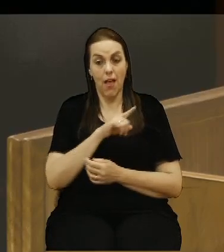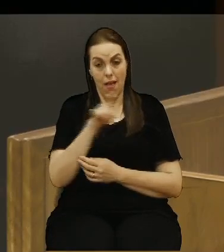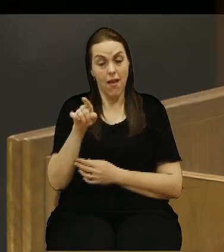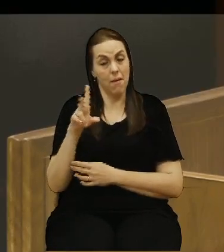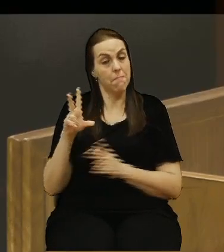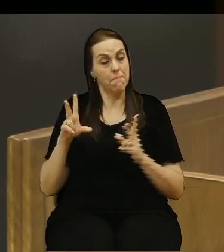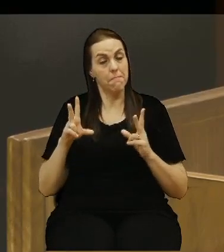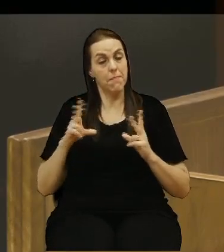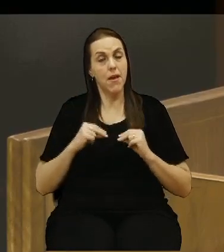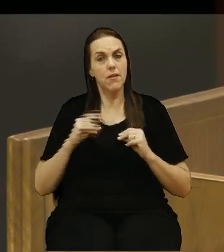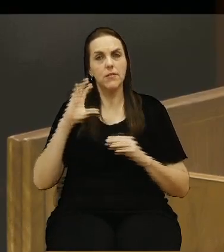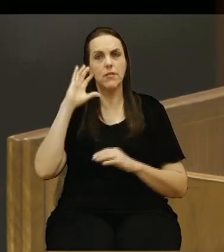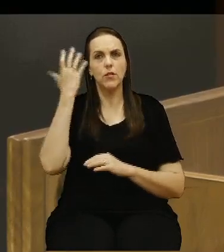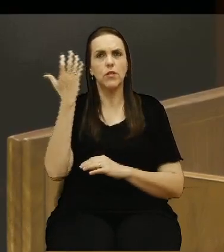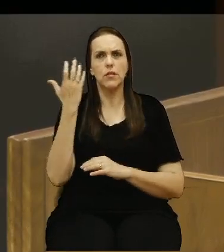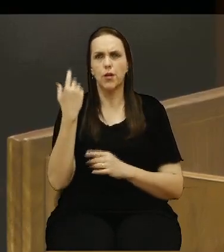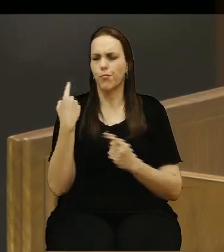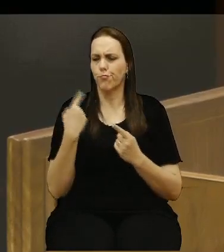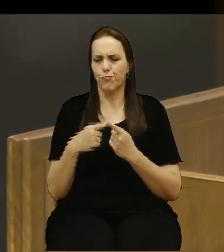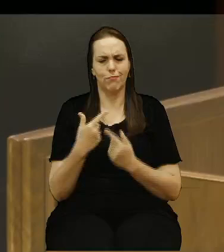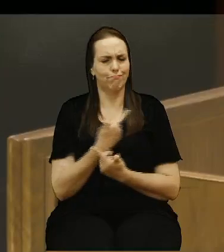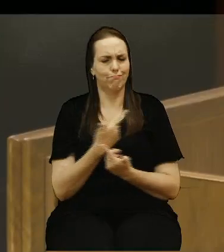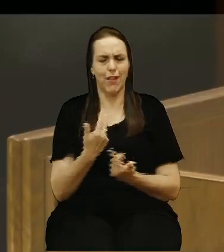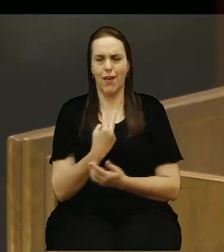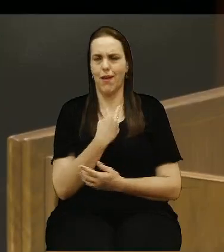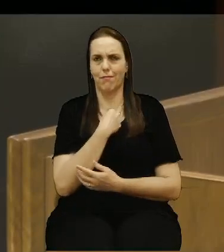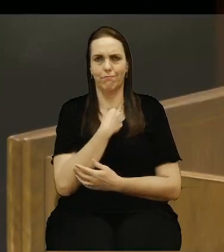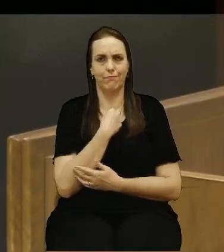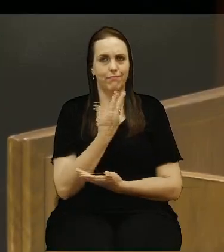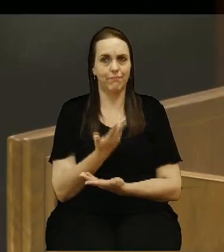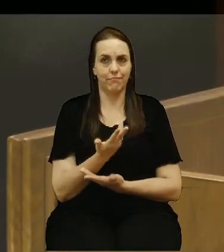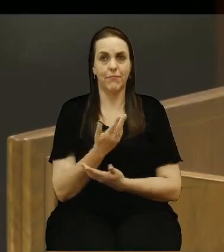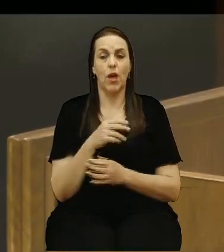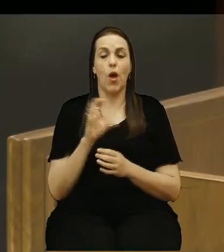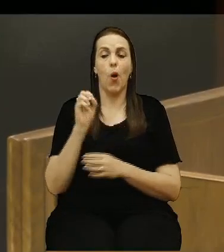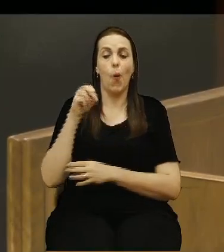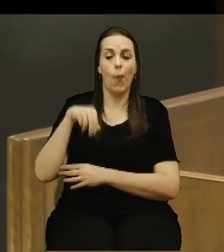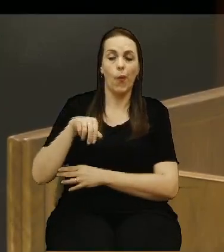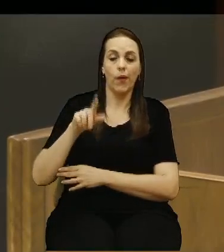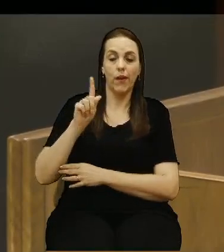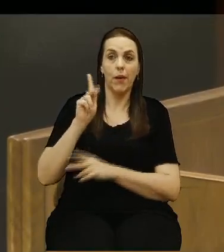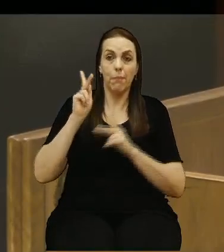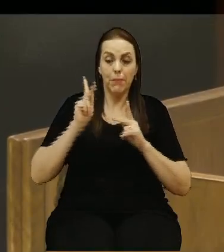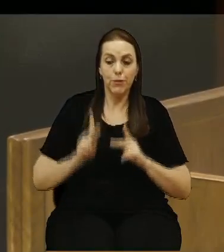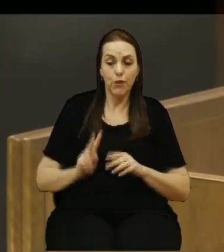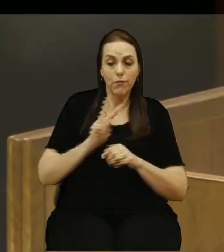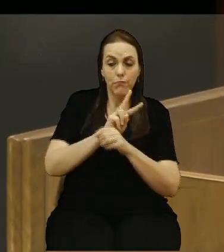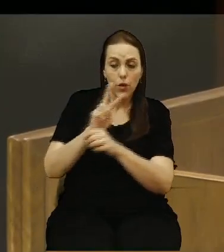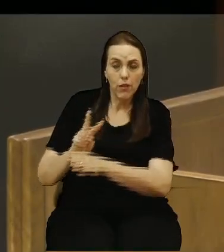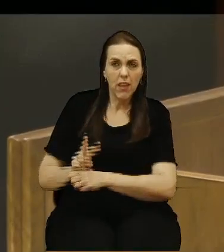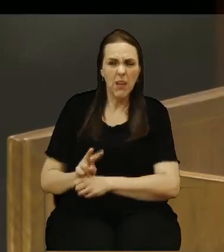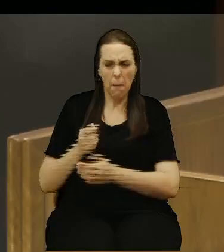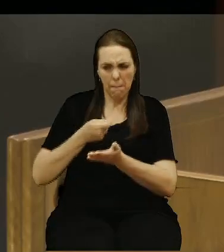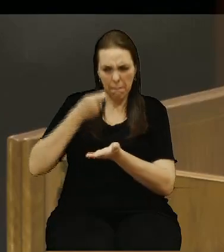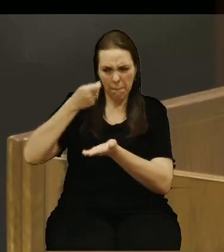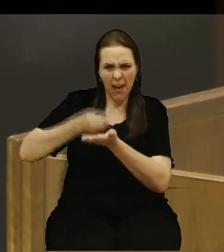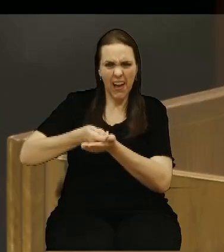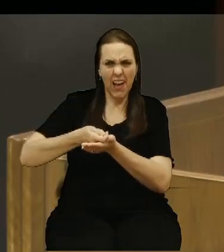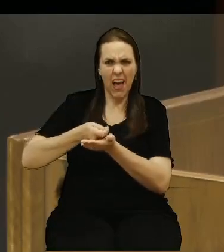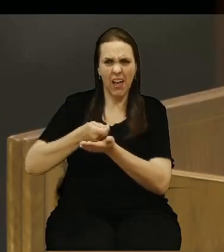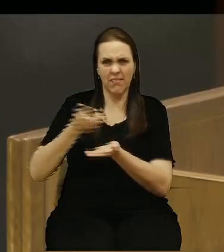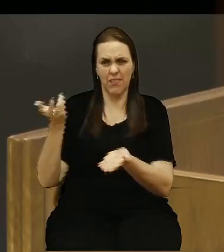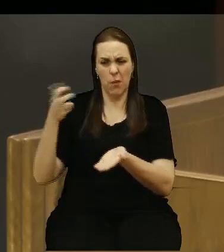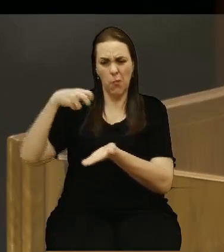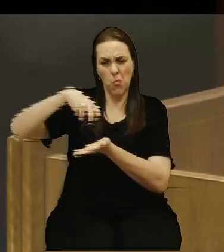que isso aconteça, porque não existe como as ONGs e os protetores pagarem punições e multas